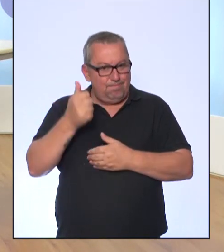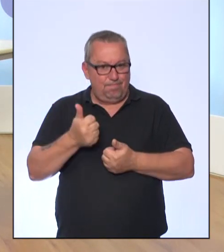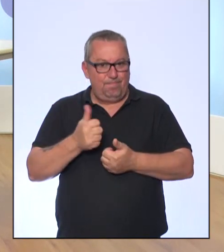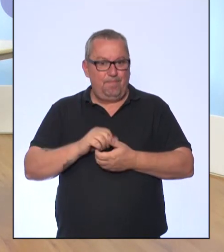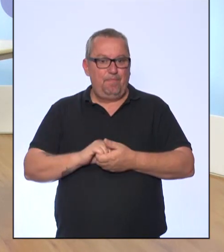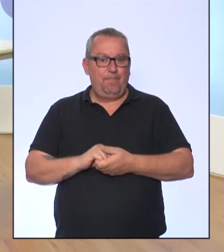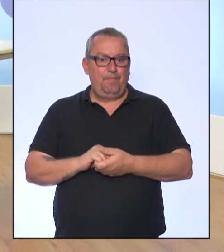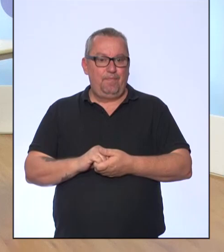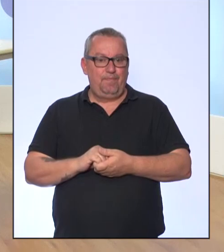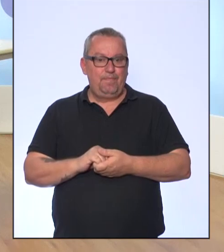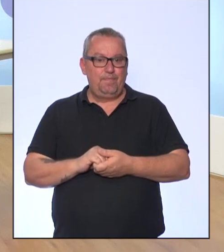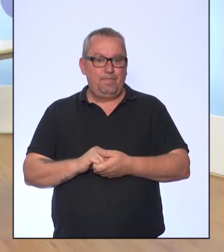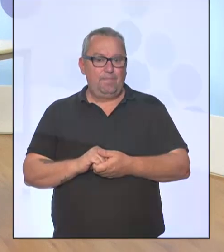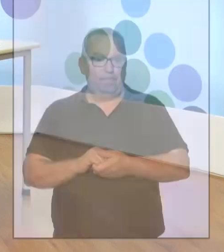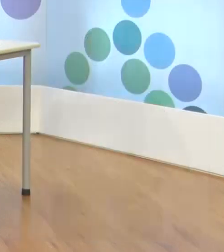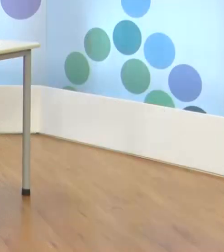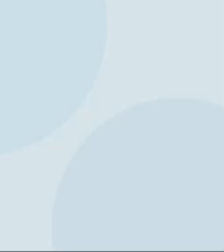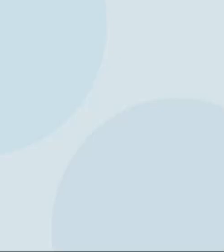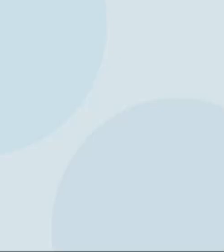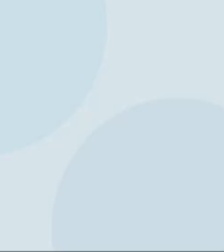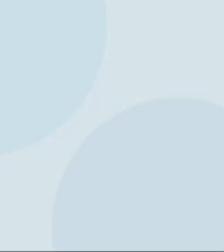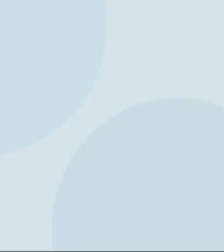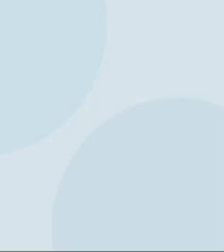para a gente.